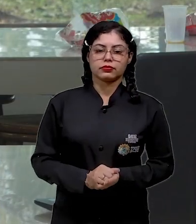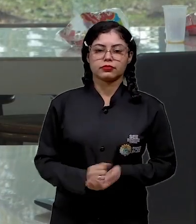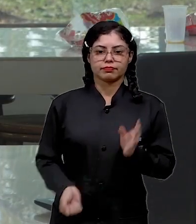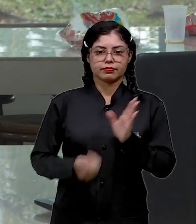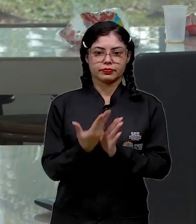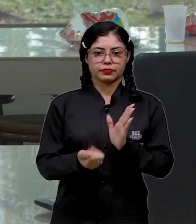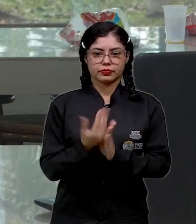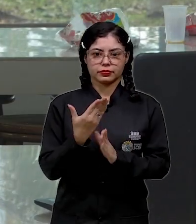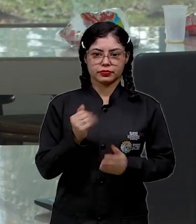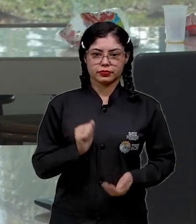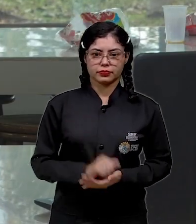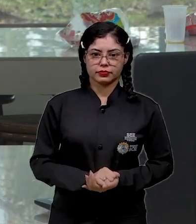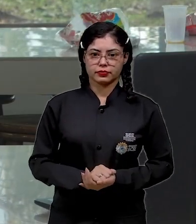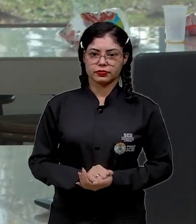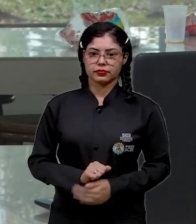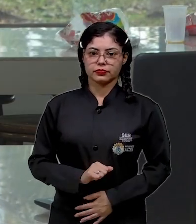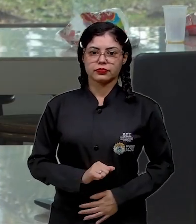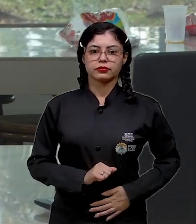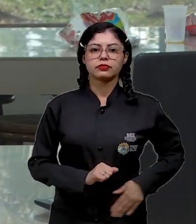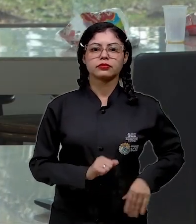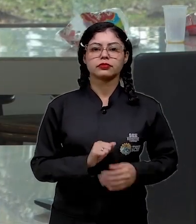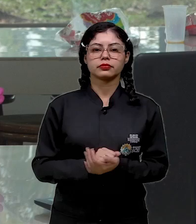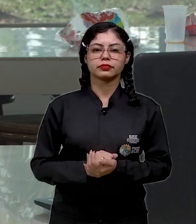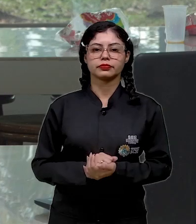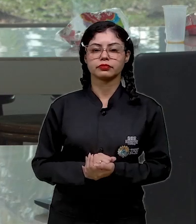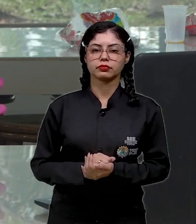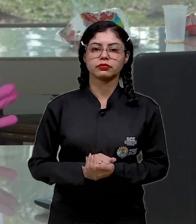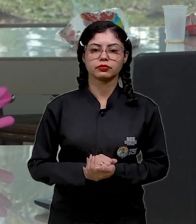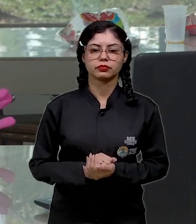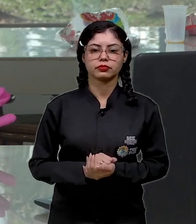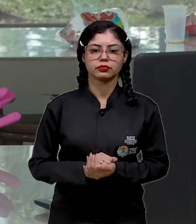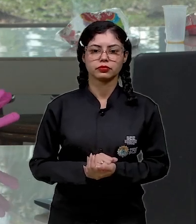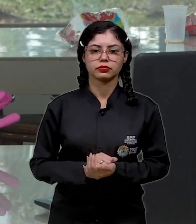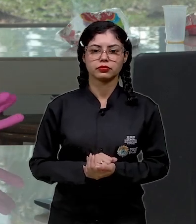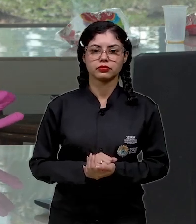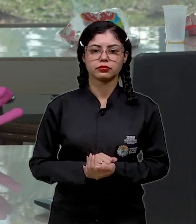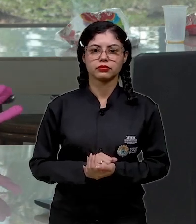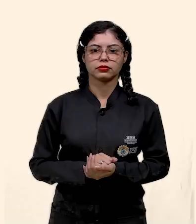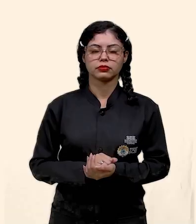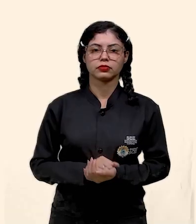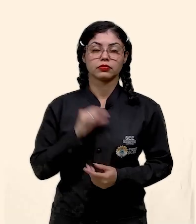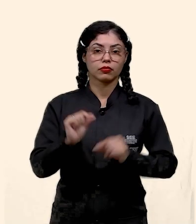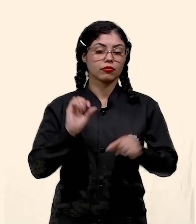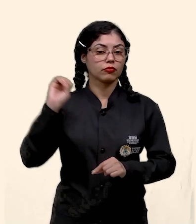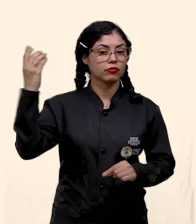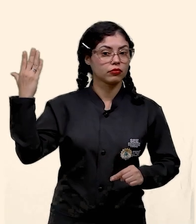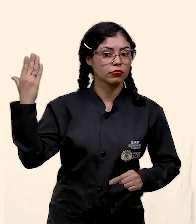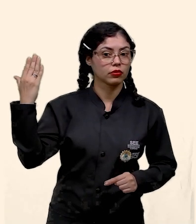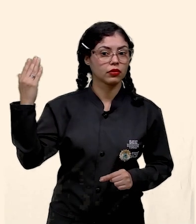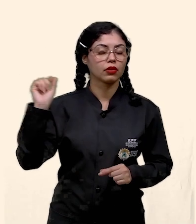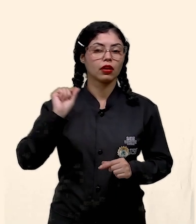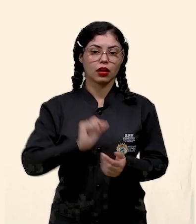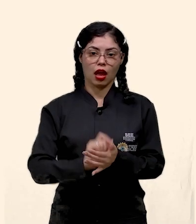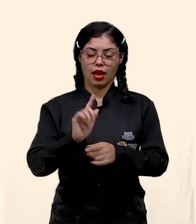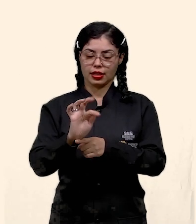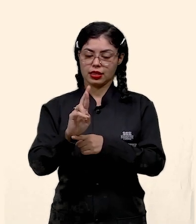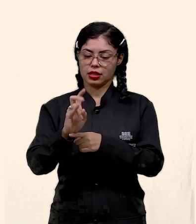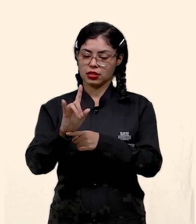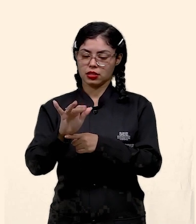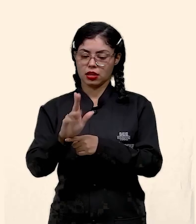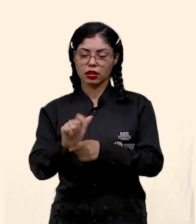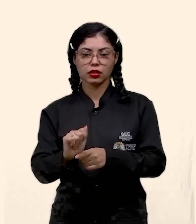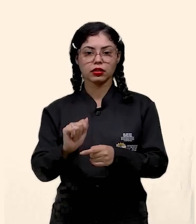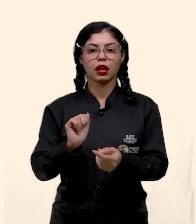produzir a nossa fogueira. Então, vamos entender aqui o que aconteceu. Então, a glicerina vai atuar como